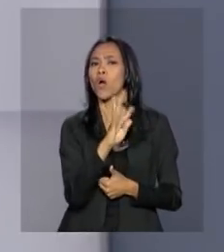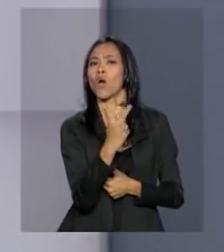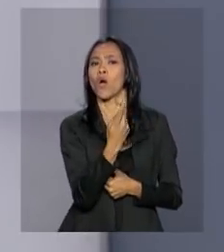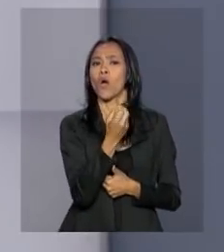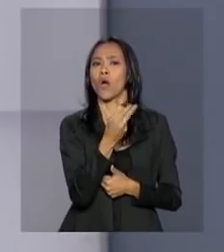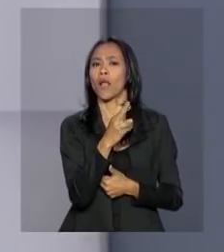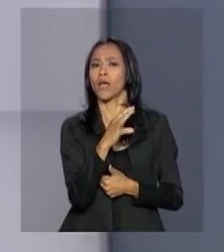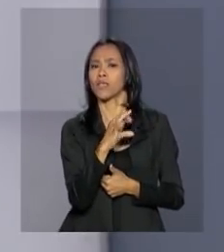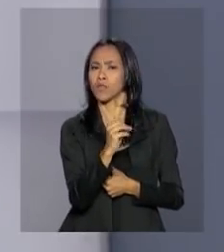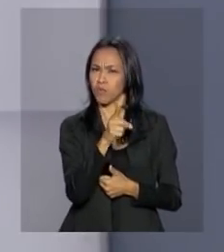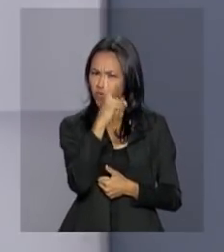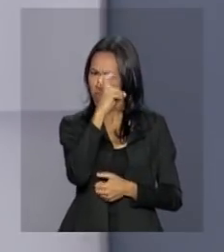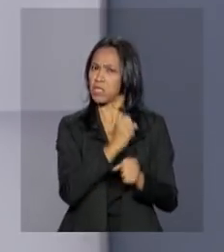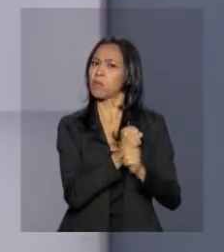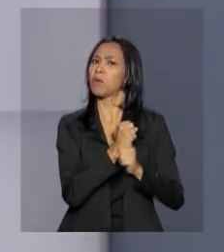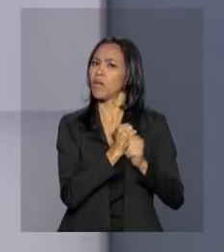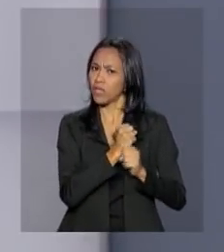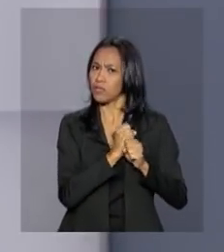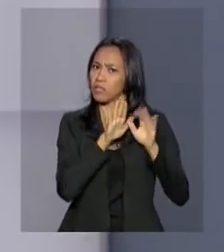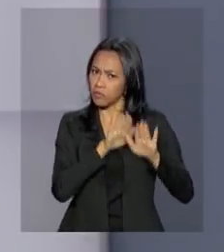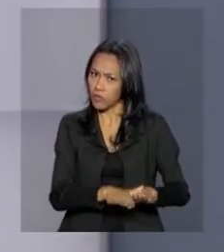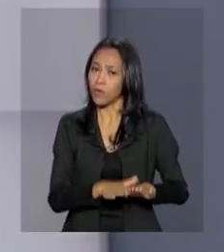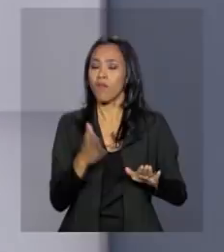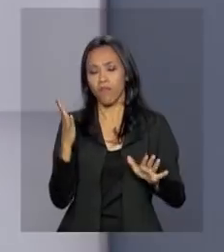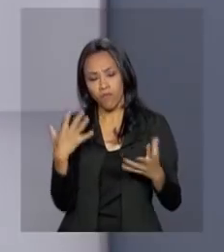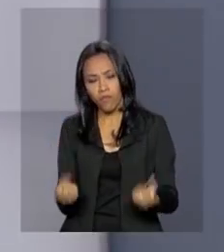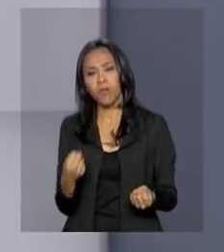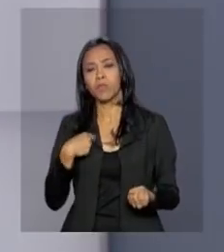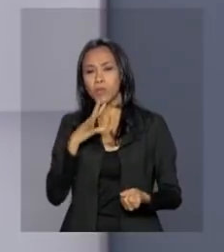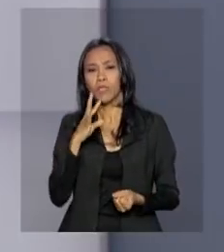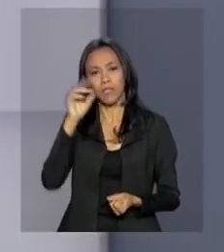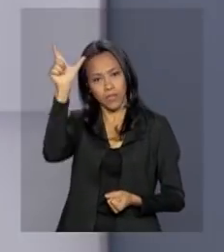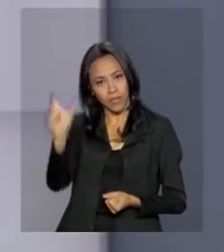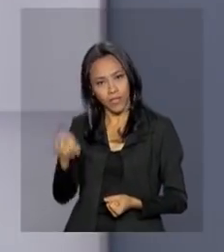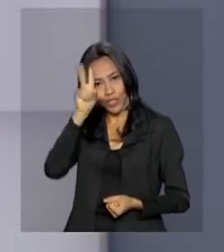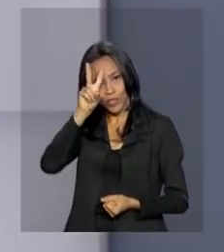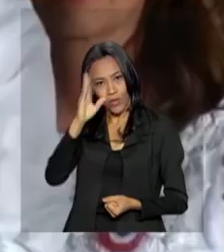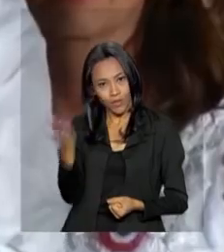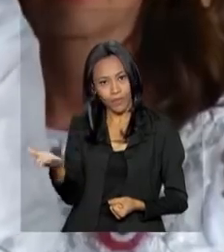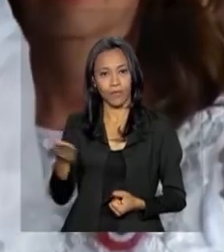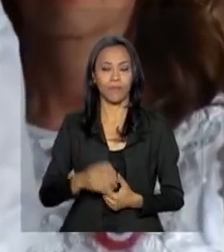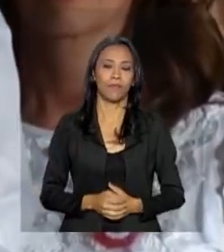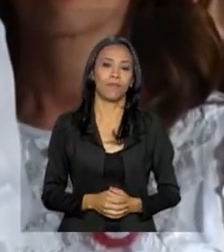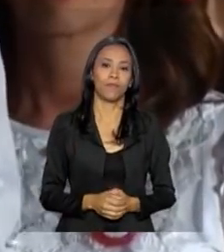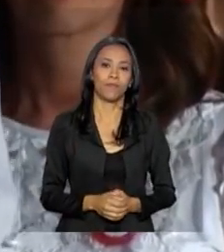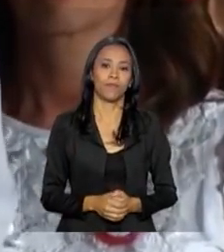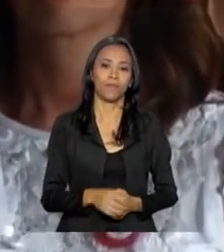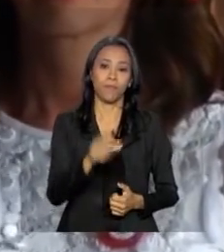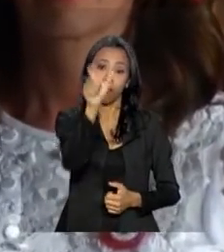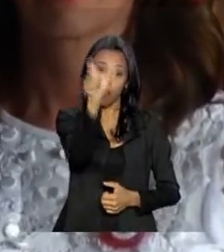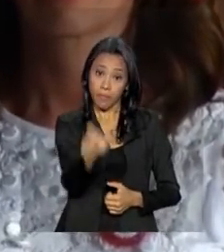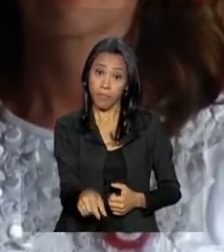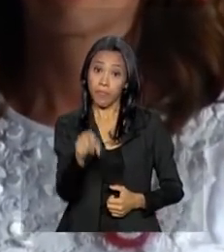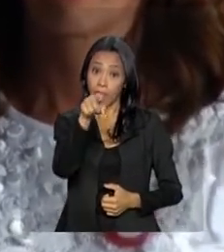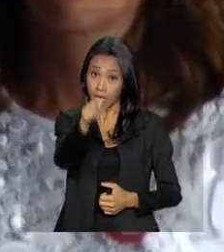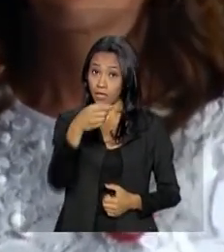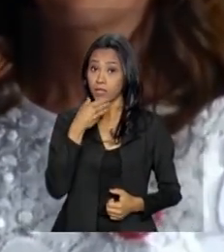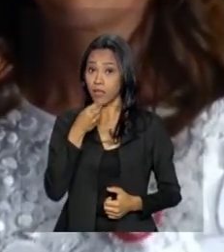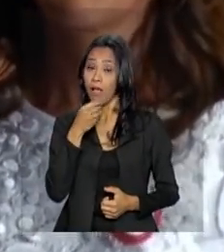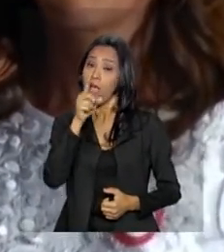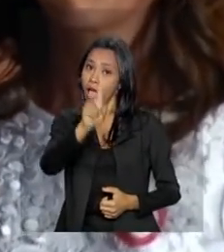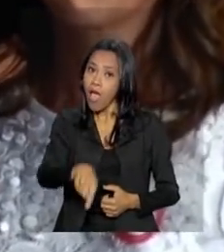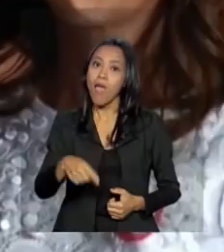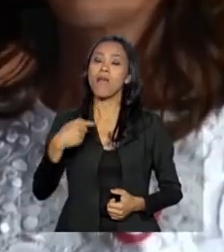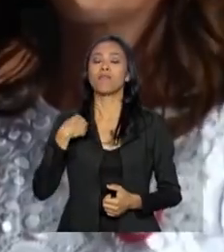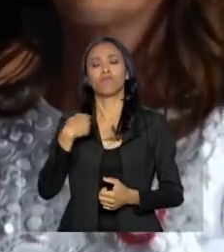5 anos vamos conhecer agora um pouco mais da história de Mário benitz Mário Abdo Benitez